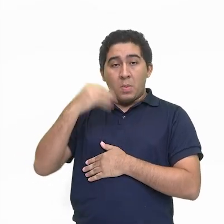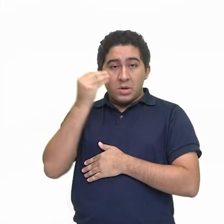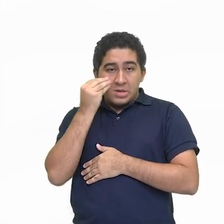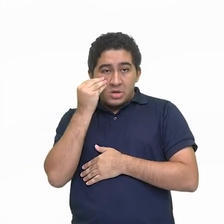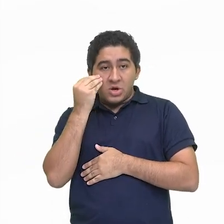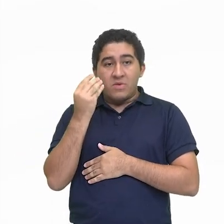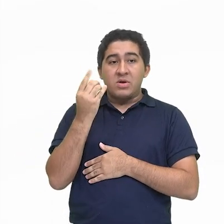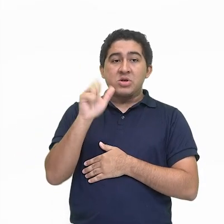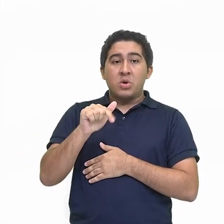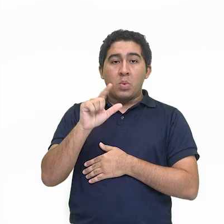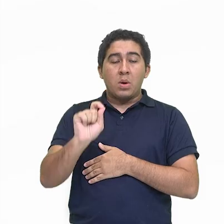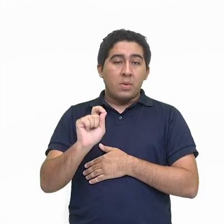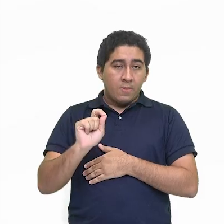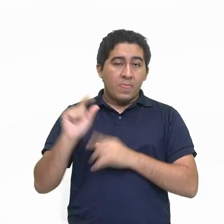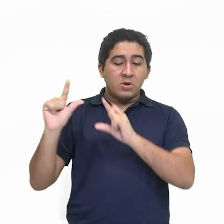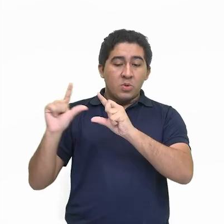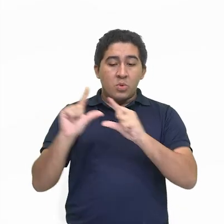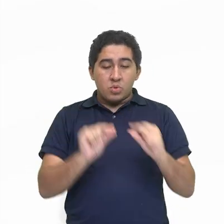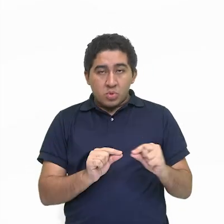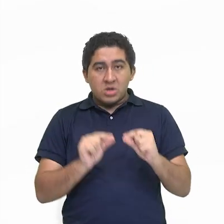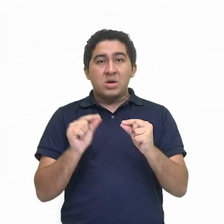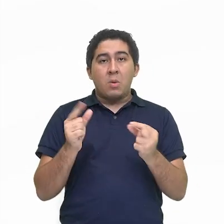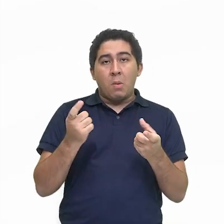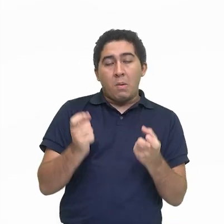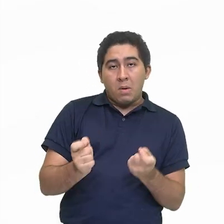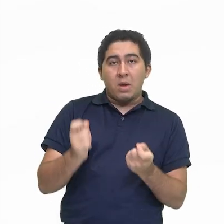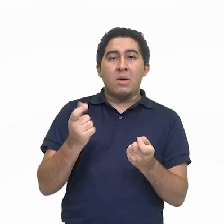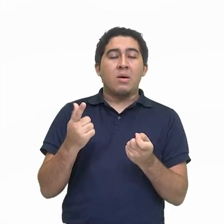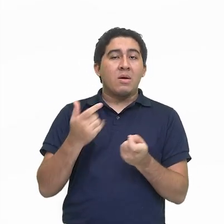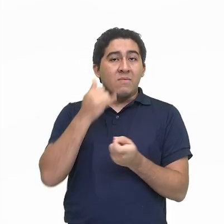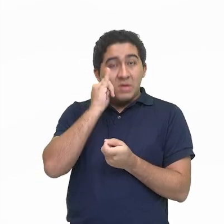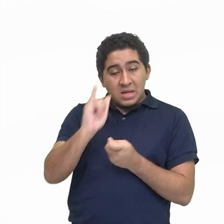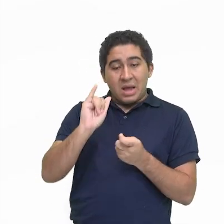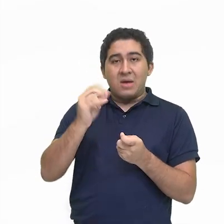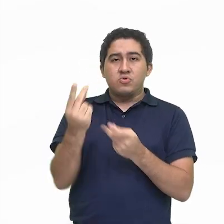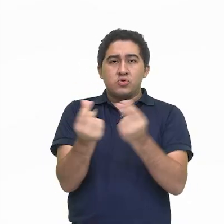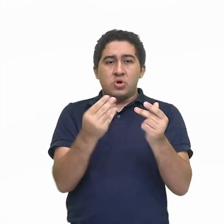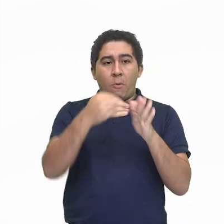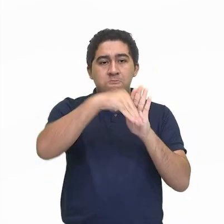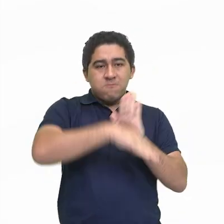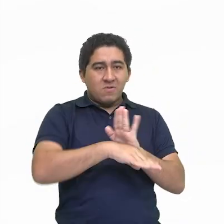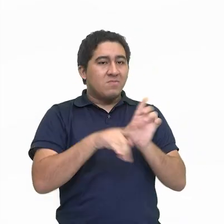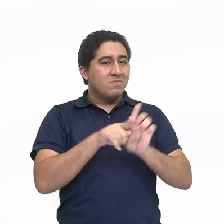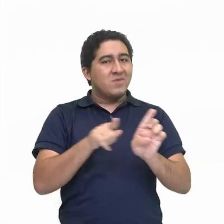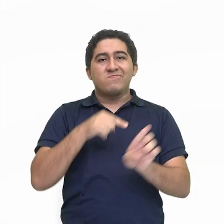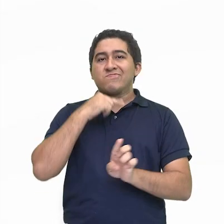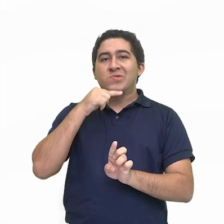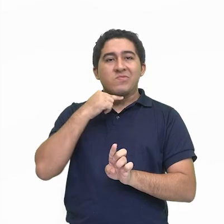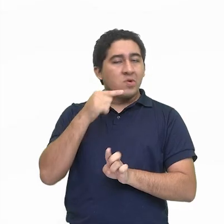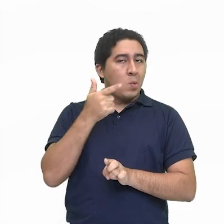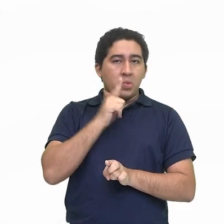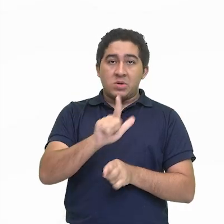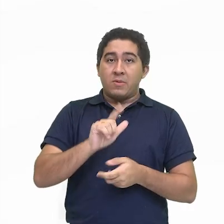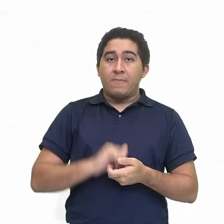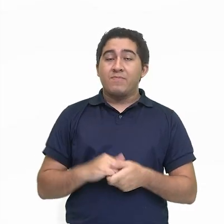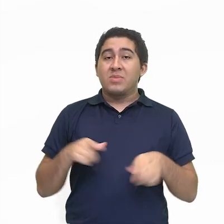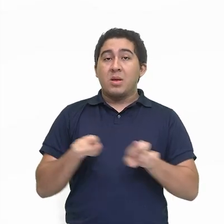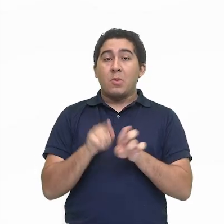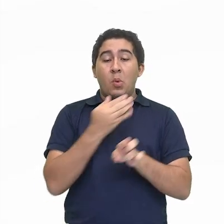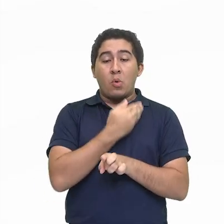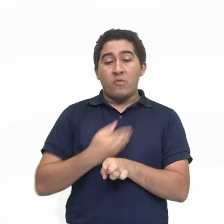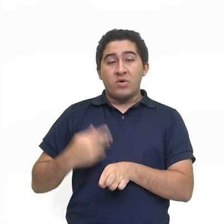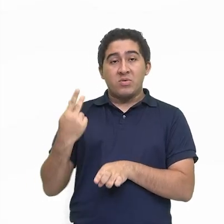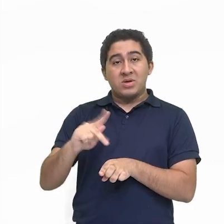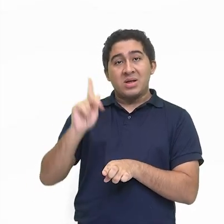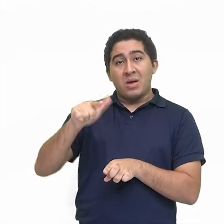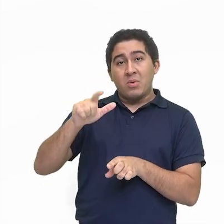de diminuir a inflação, né? De sair da crise econômica, só que ele não consegue, tá bem? E aí, seu governo culminando em